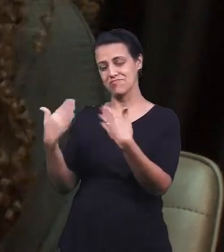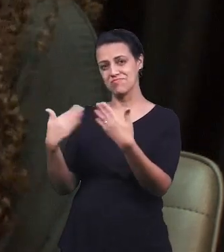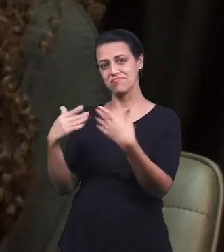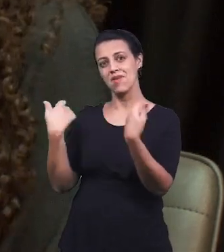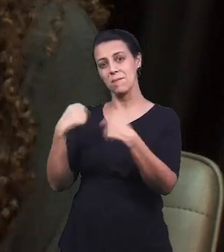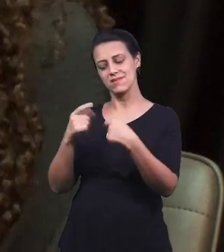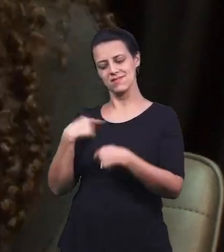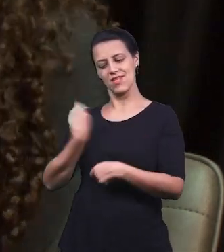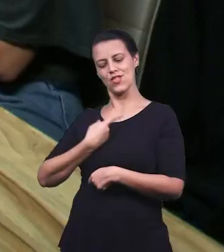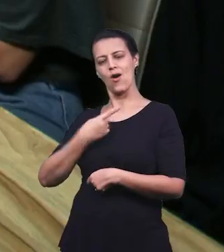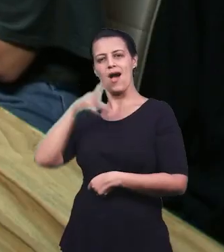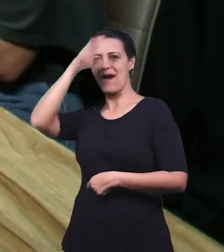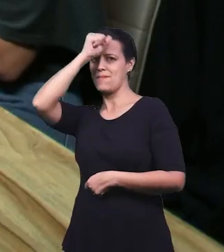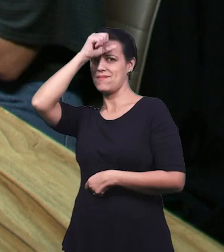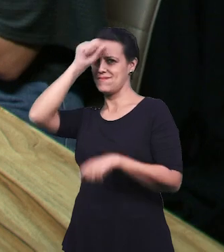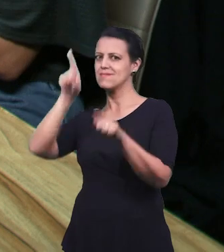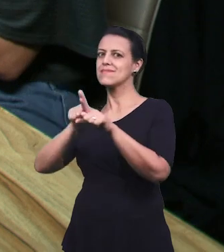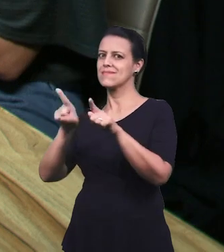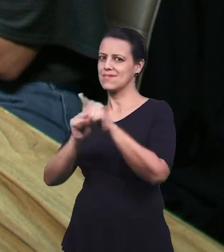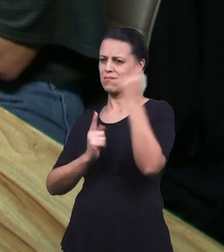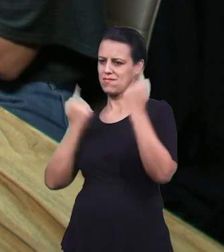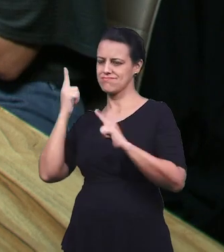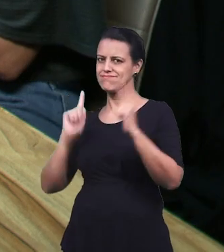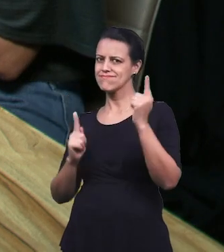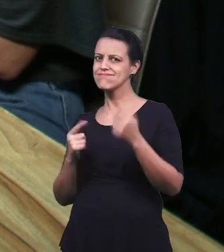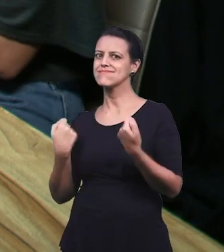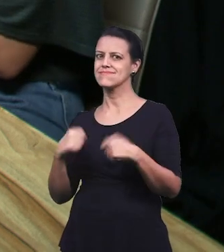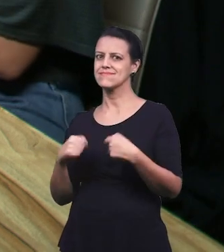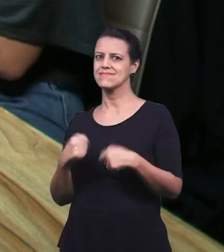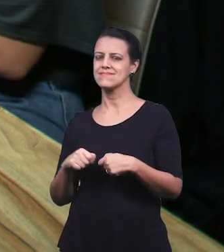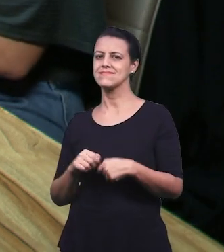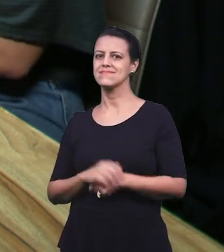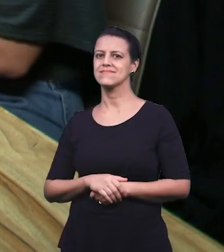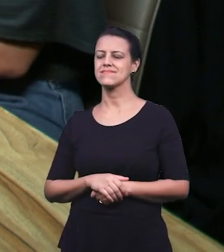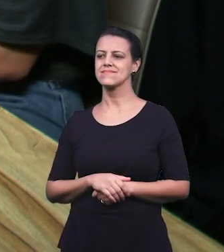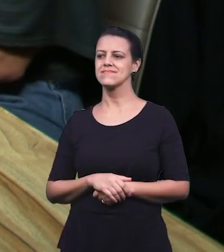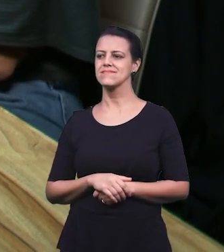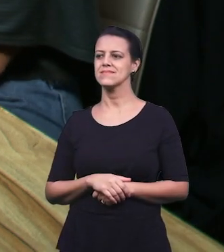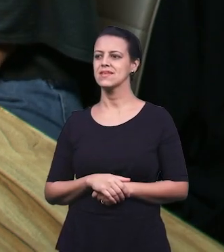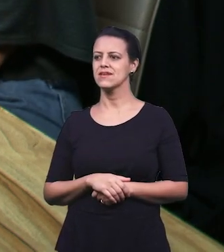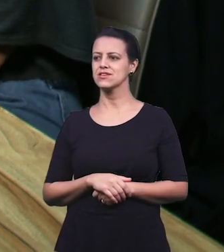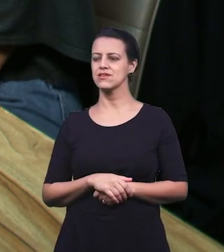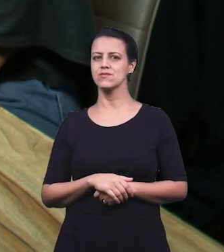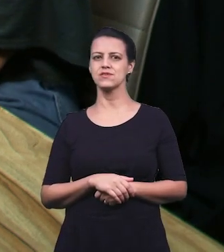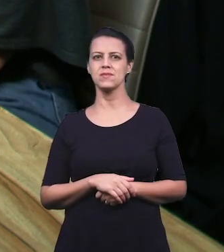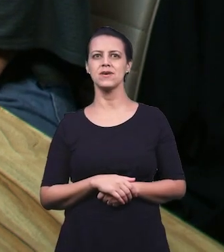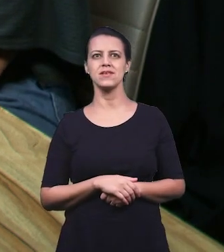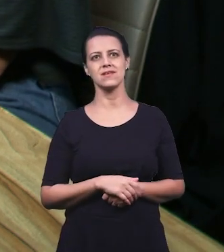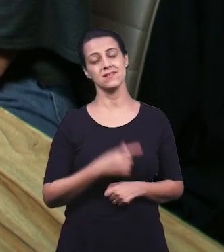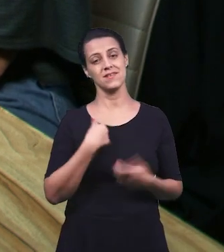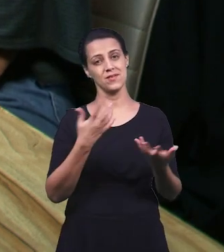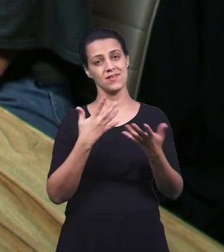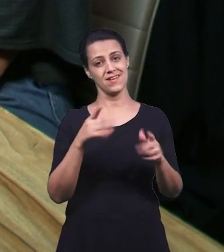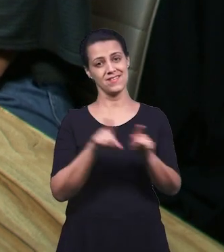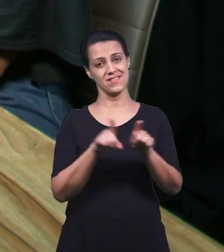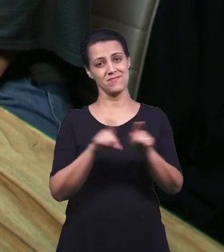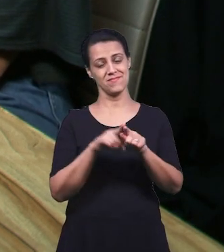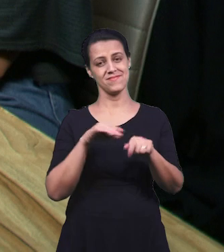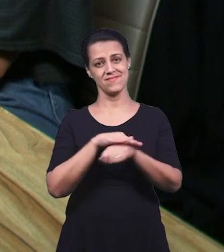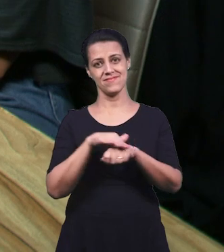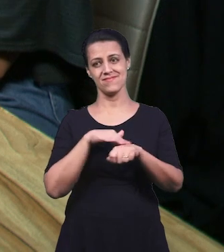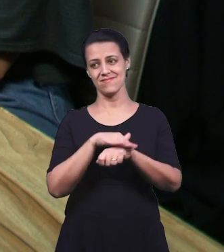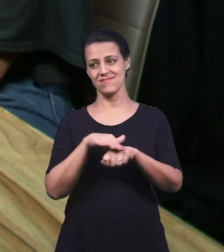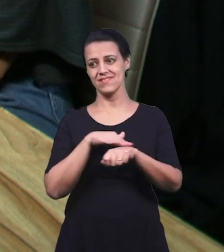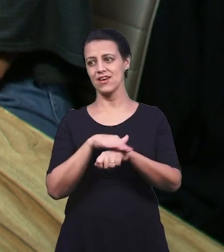isso em nós. Sim, com certeza. É até um tema que a gente pode até conversar depois, que eu quero muito também que a gente fale sobre a questão